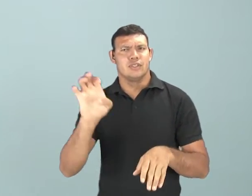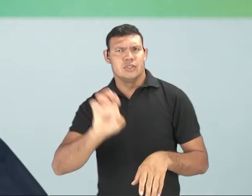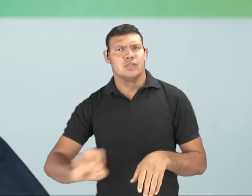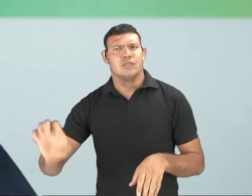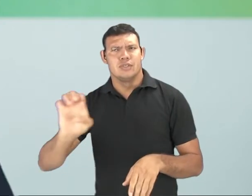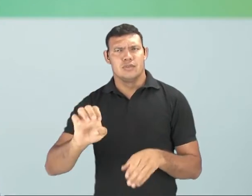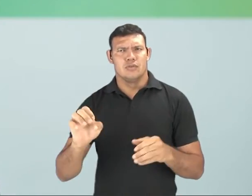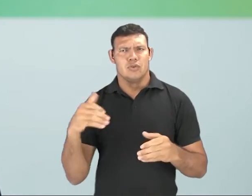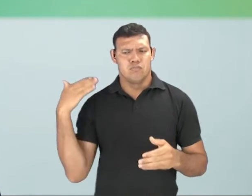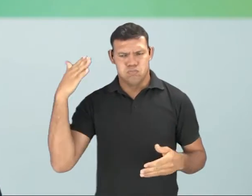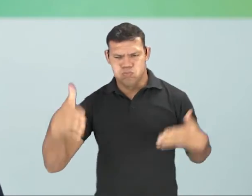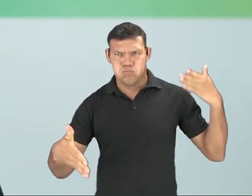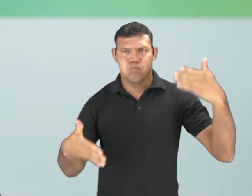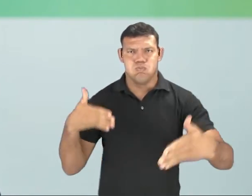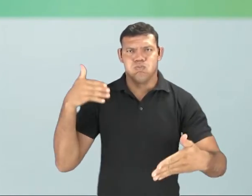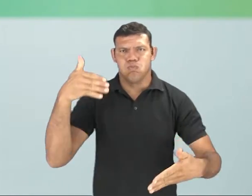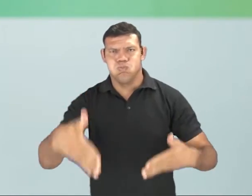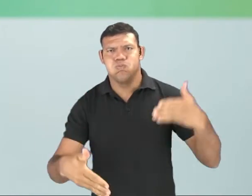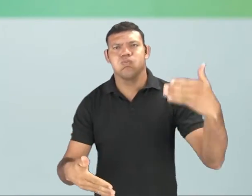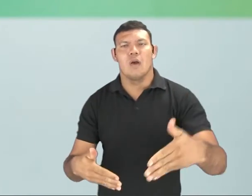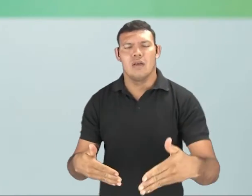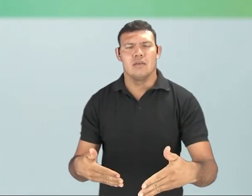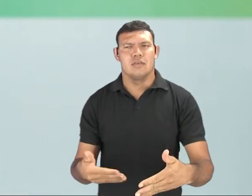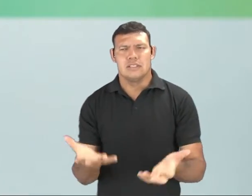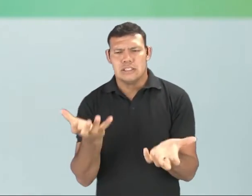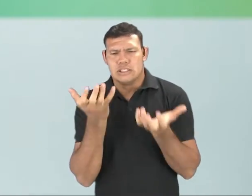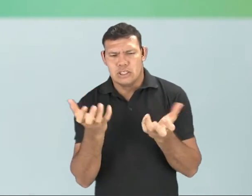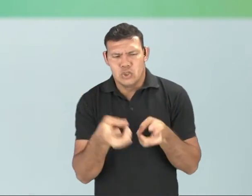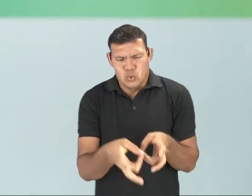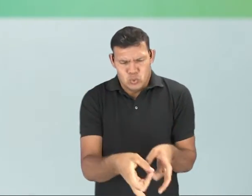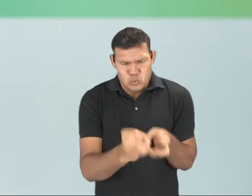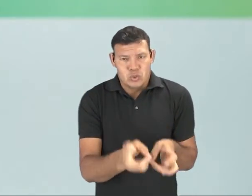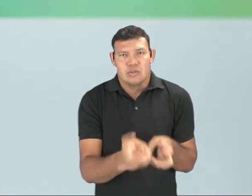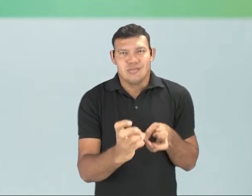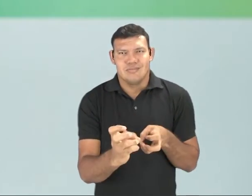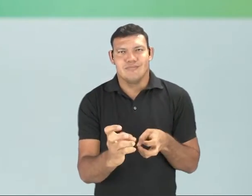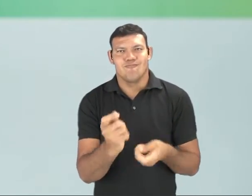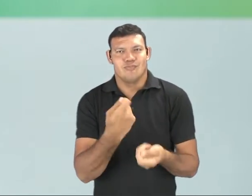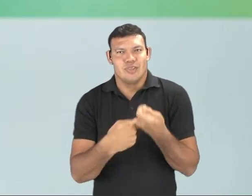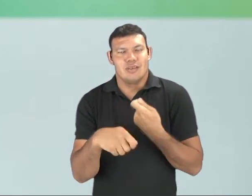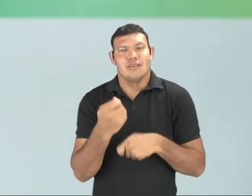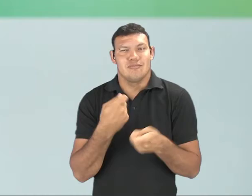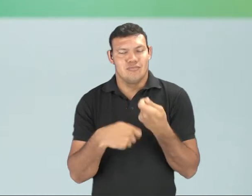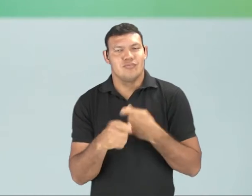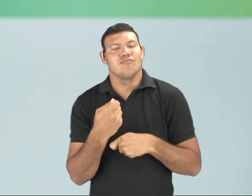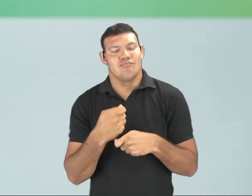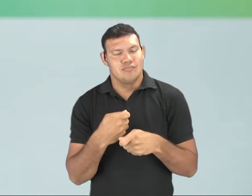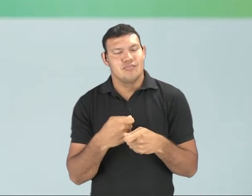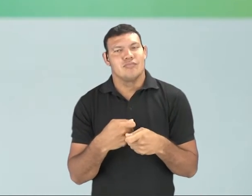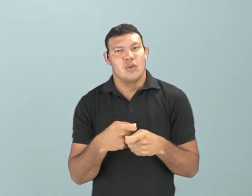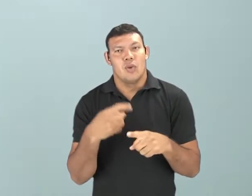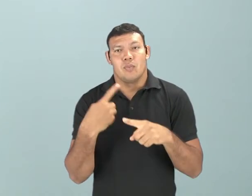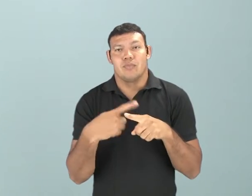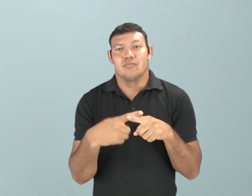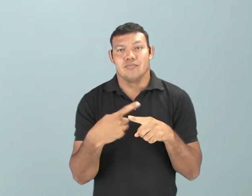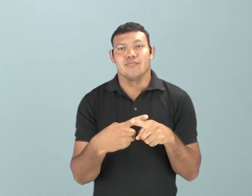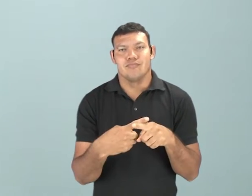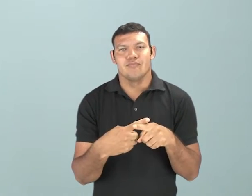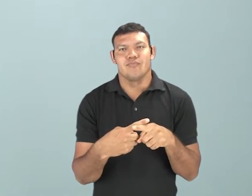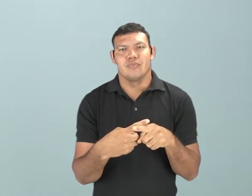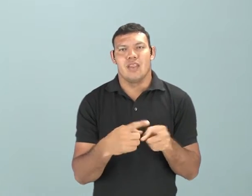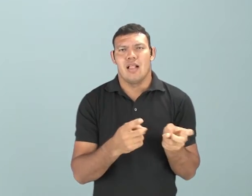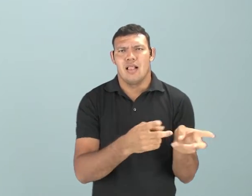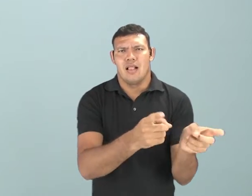principal era encontrar algo que pudesse render dinheiro para poder compensar o comércio do Oriente, que estava tendo uma